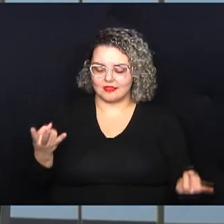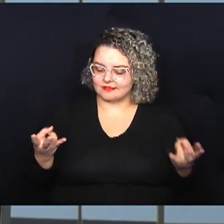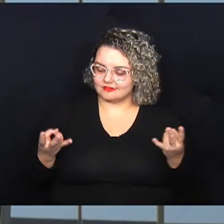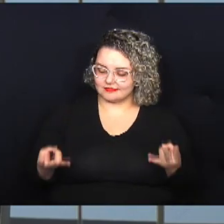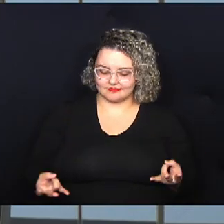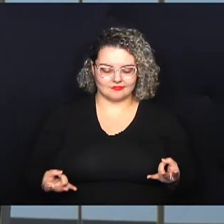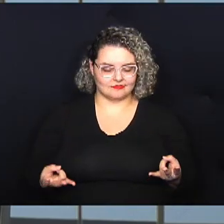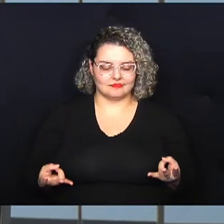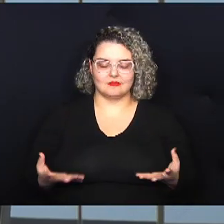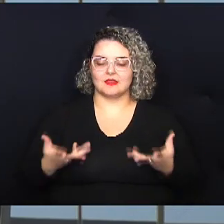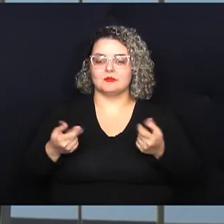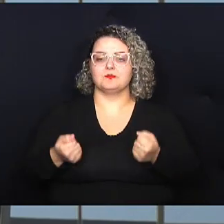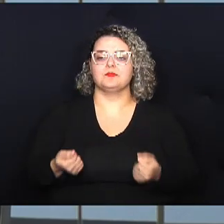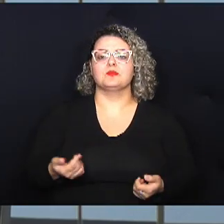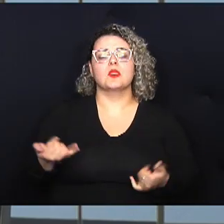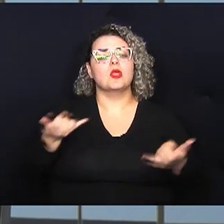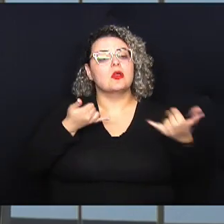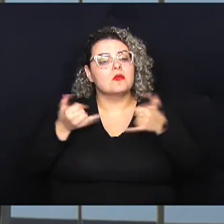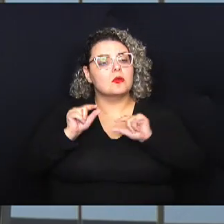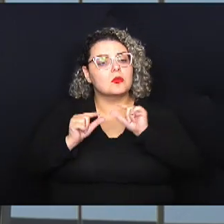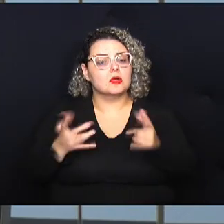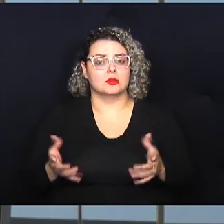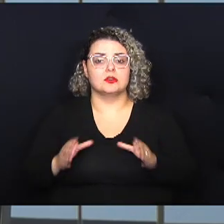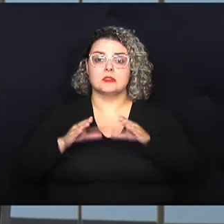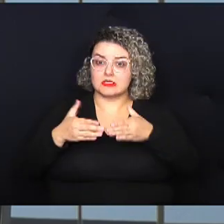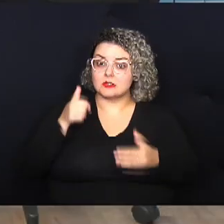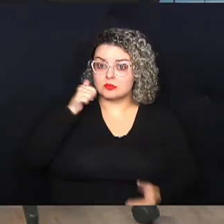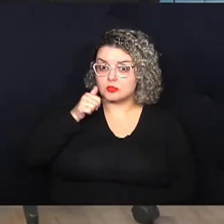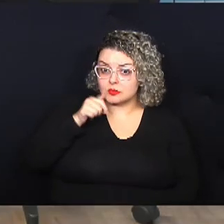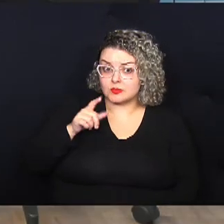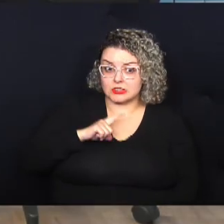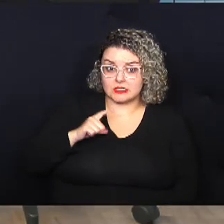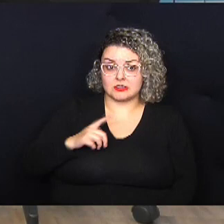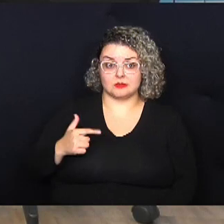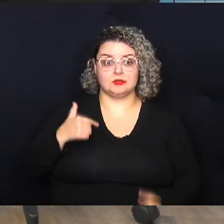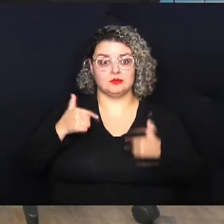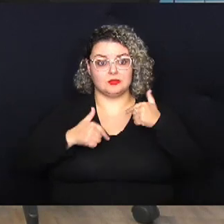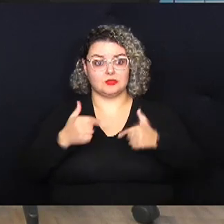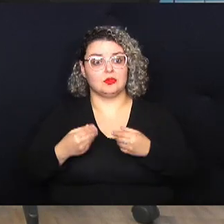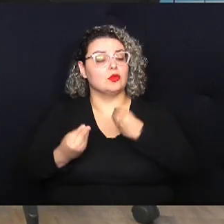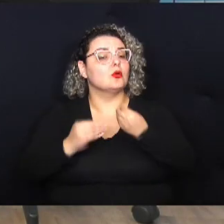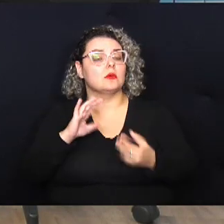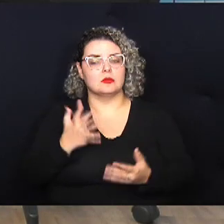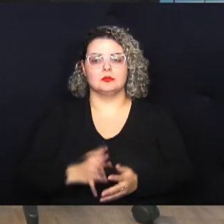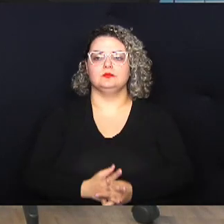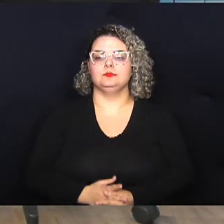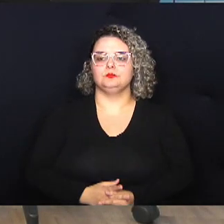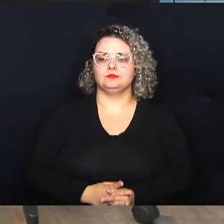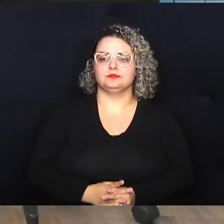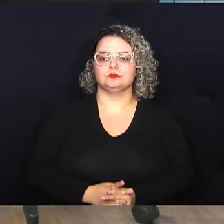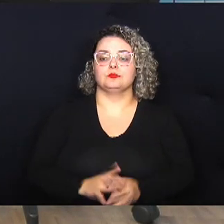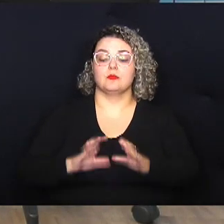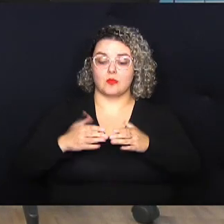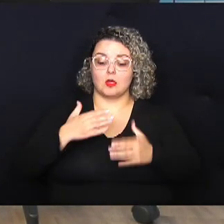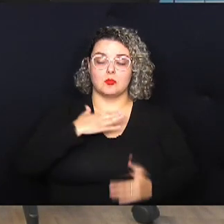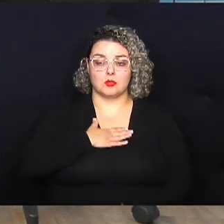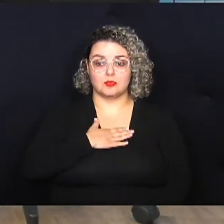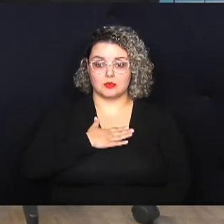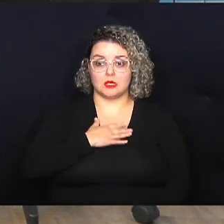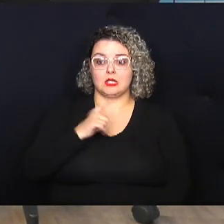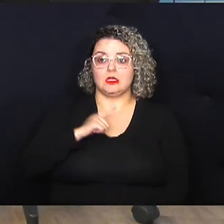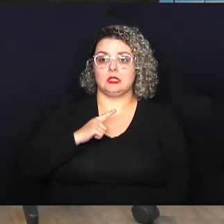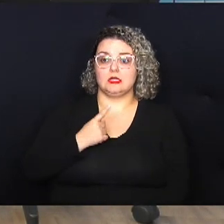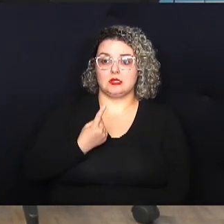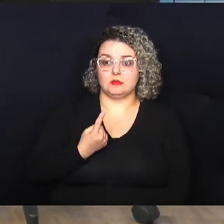isso também. Legal. Agora fala um pouquinho pra gente desse grupo de mulheres que você tem aí que está trabalhando. Como Legal, que funciona? legal. Meu grupo de mulheres, nós temos um encontro uma